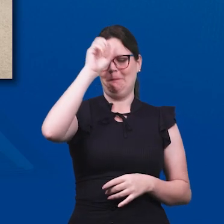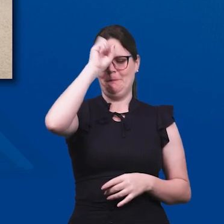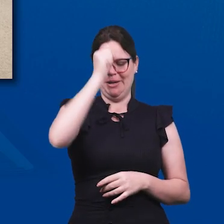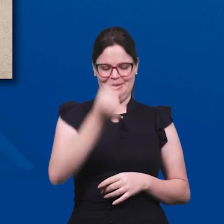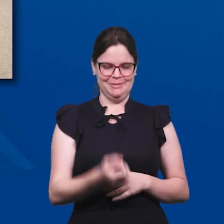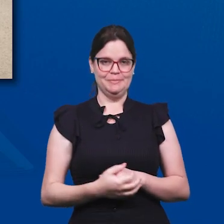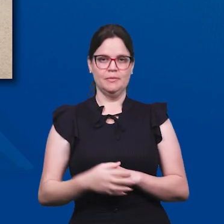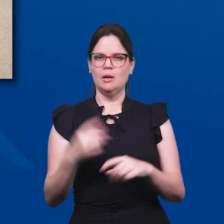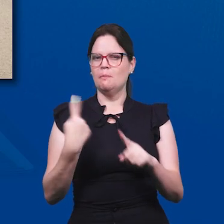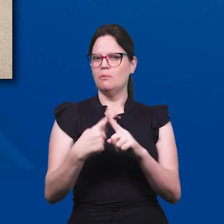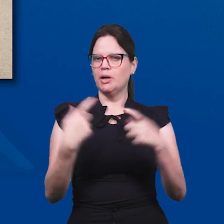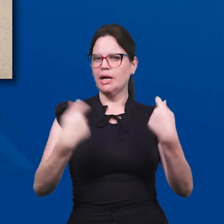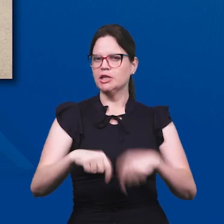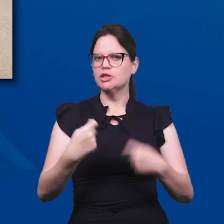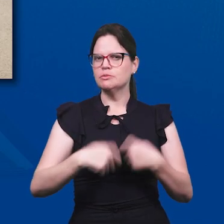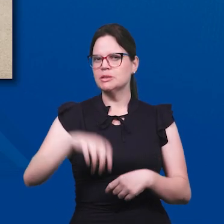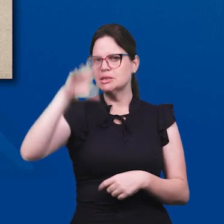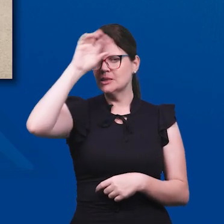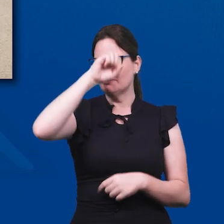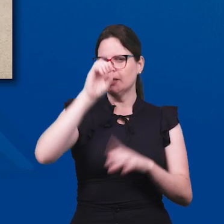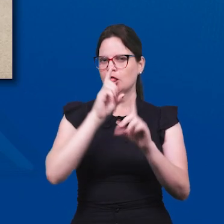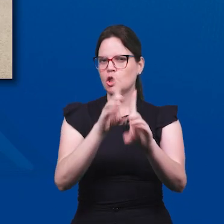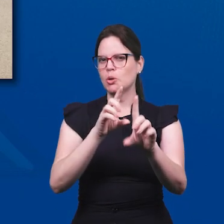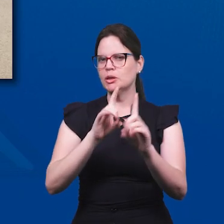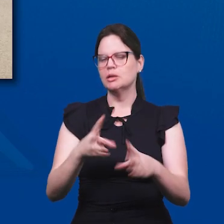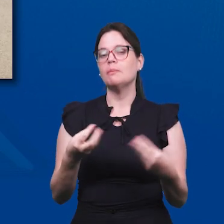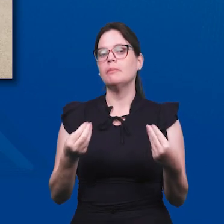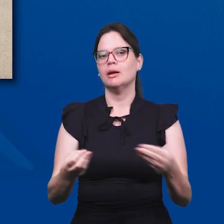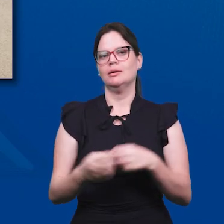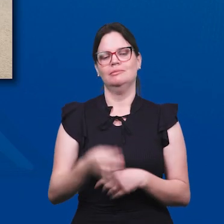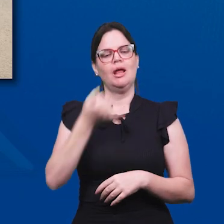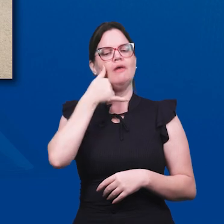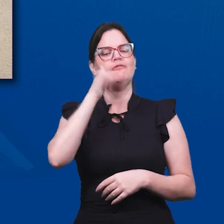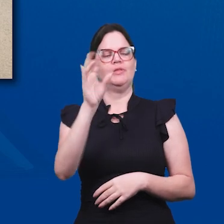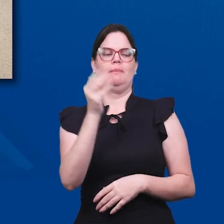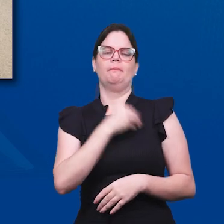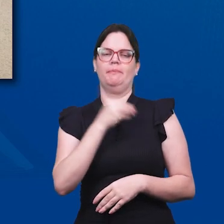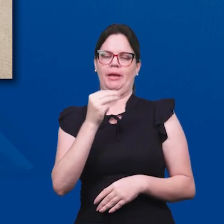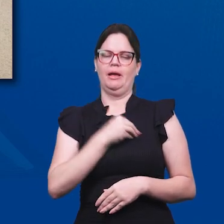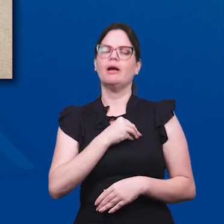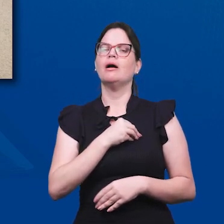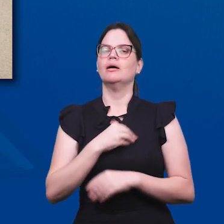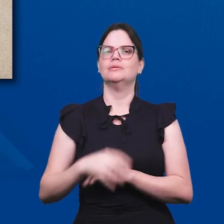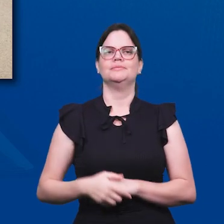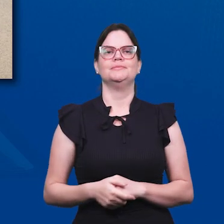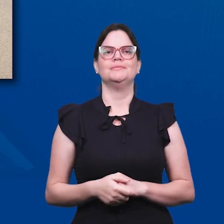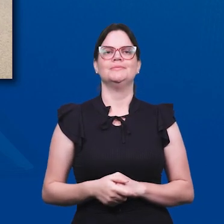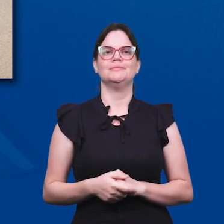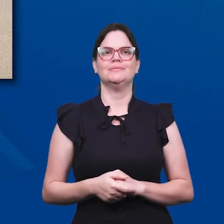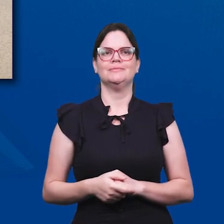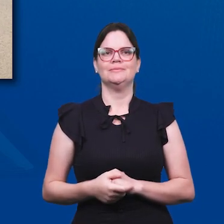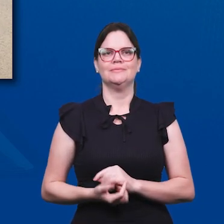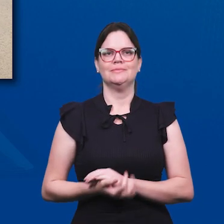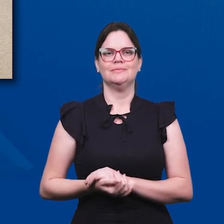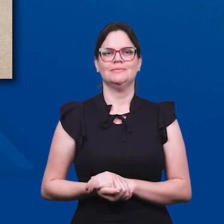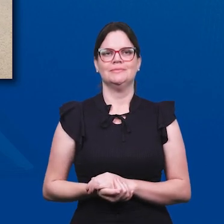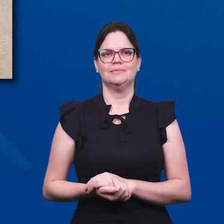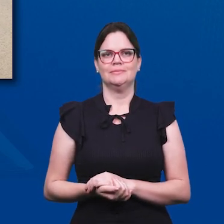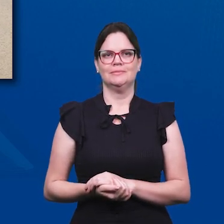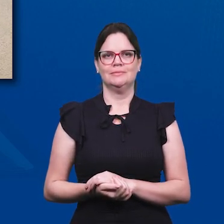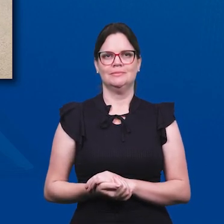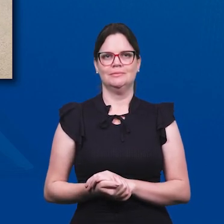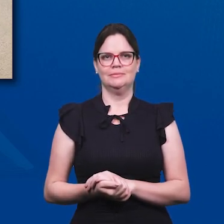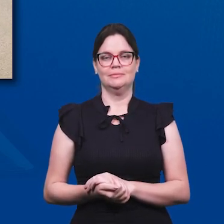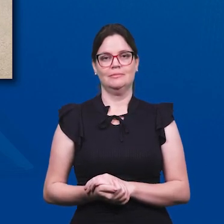No coração! Por que devemos guardar a palavra de Deus? Para não pecar contra